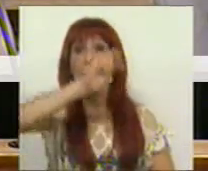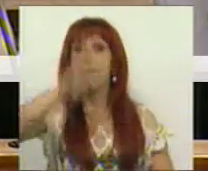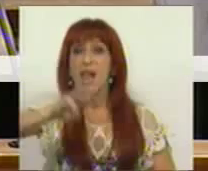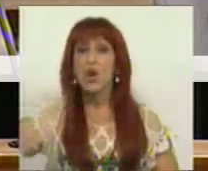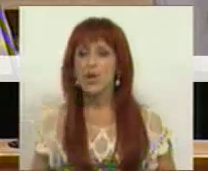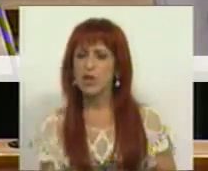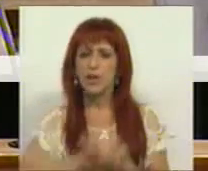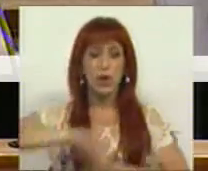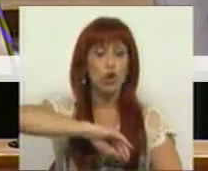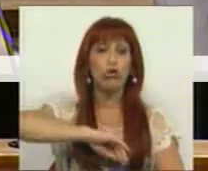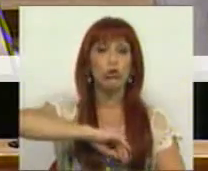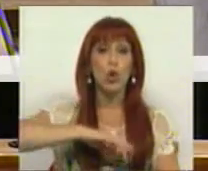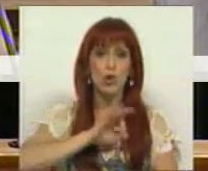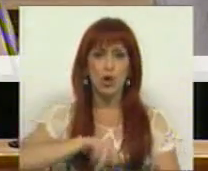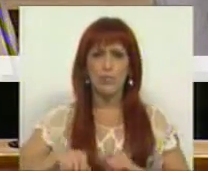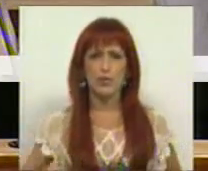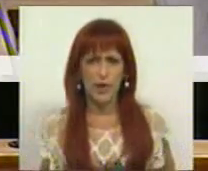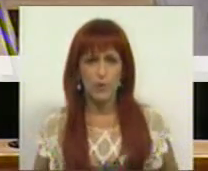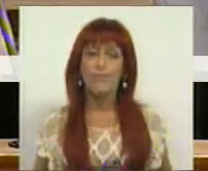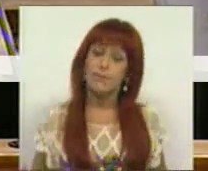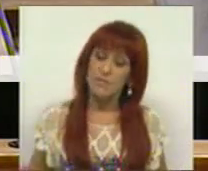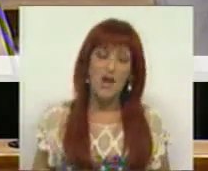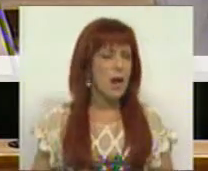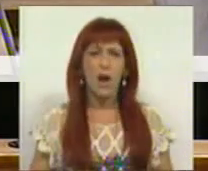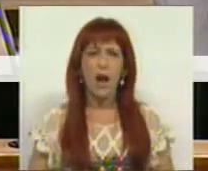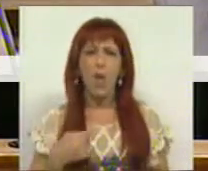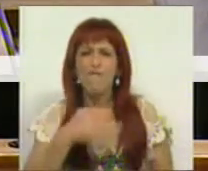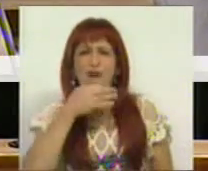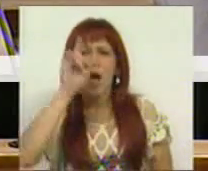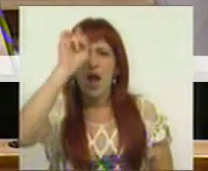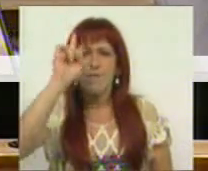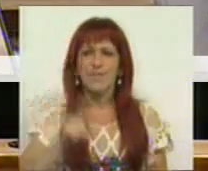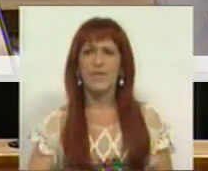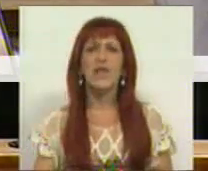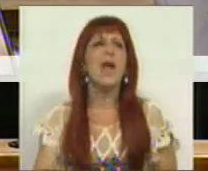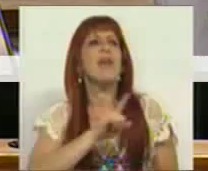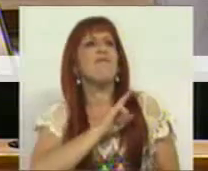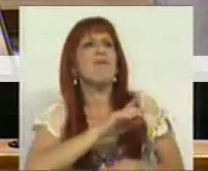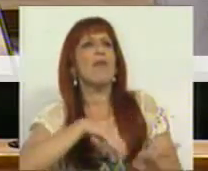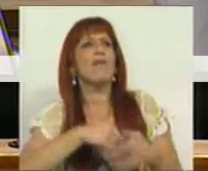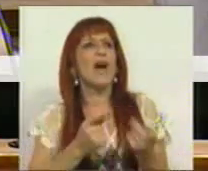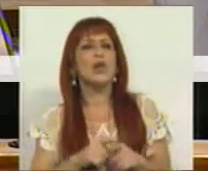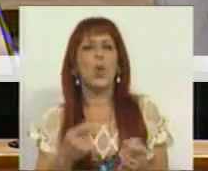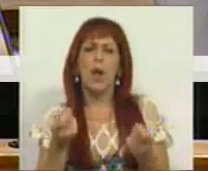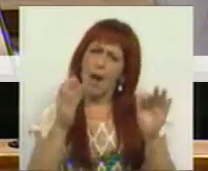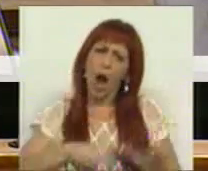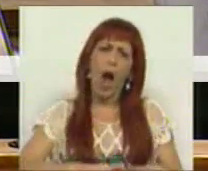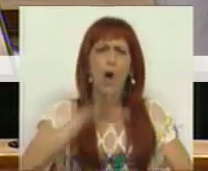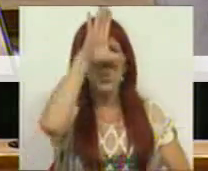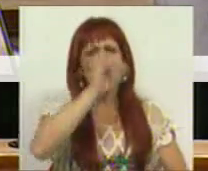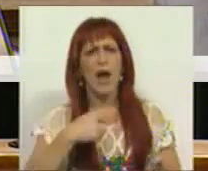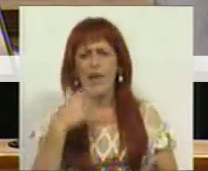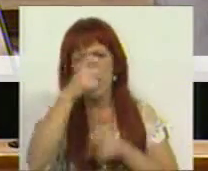de lucro, Sr. Deputado. E, portanto, não estamos a falar de uma privatização para desonerar